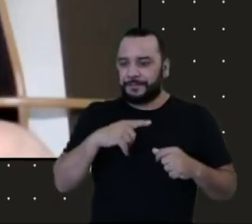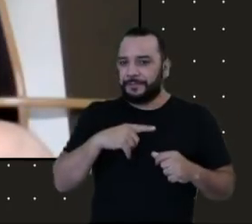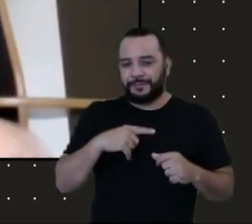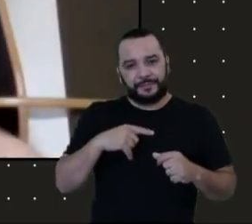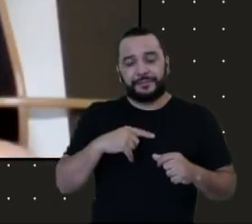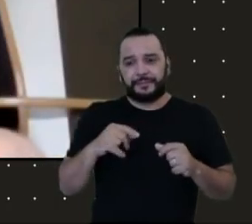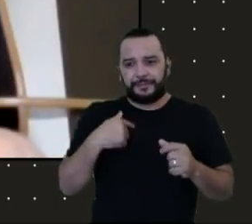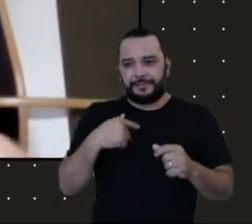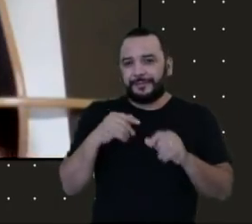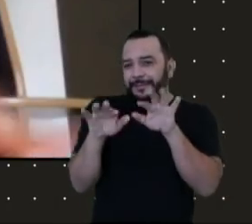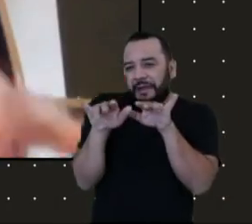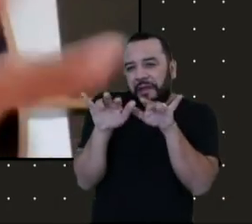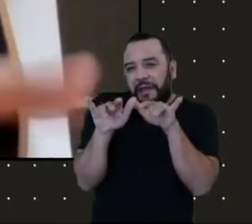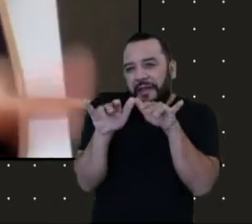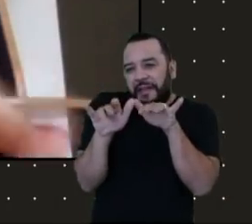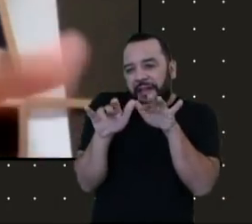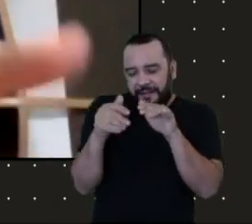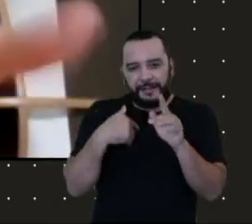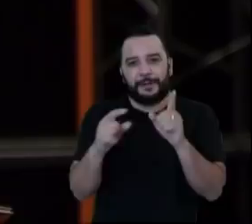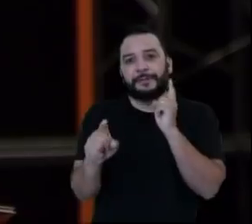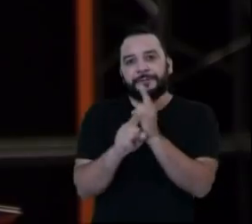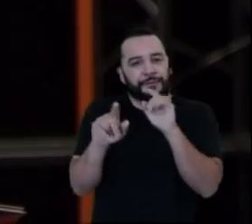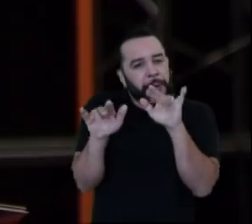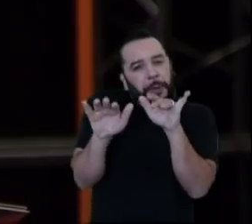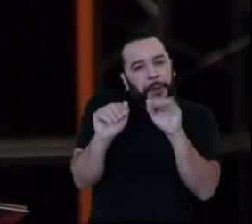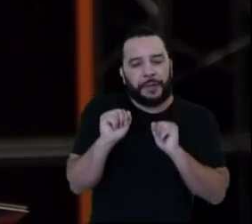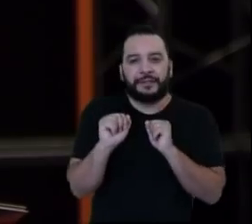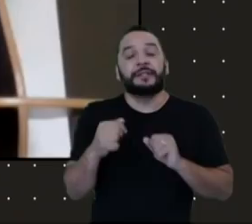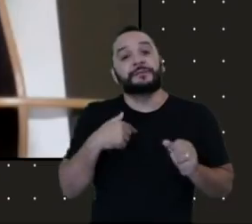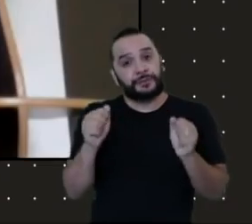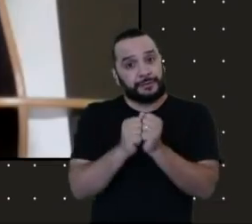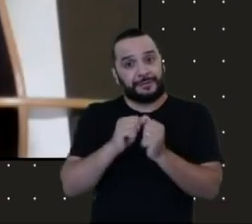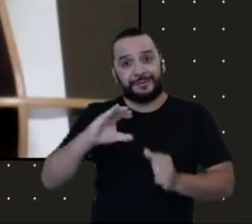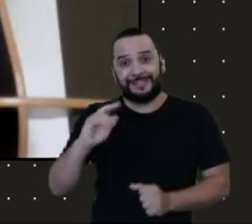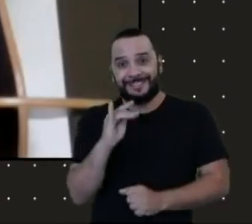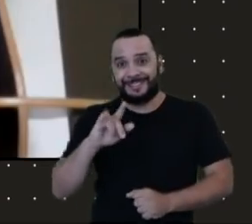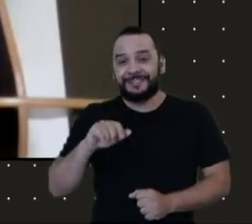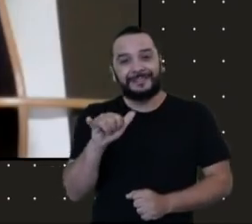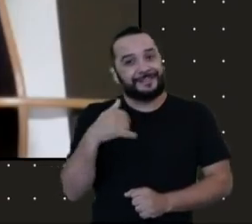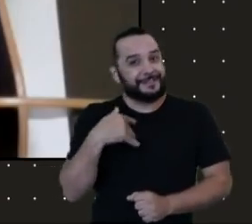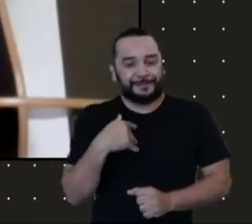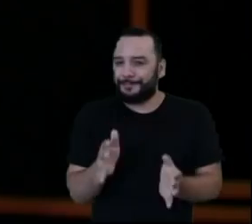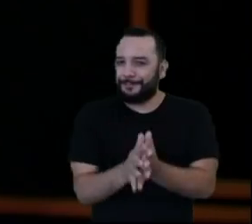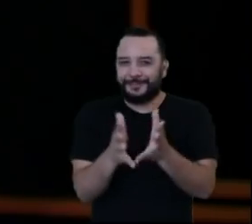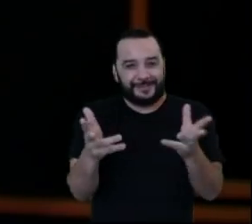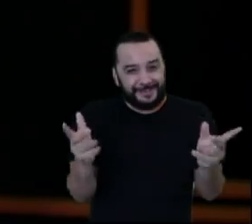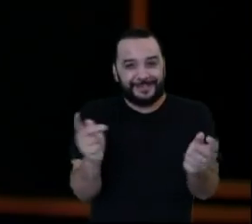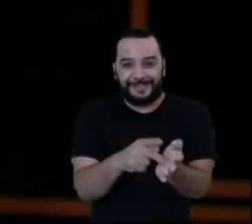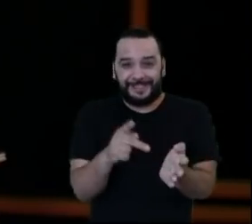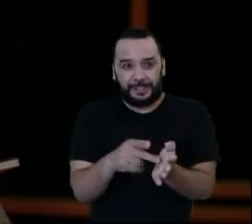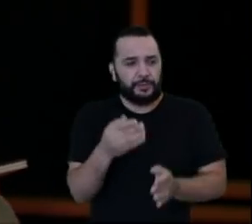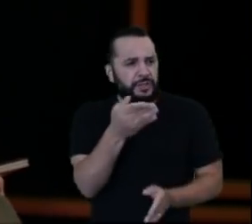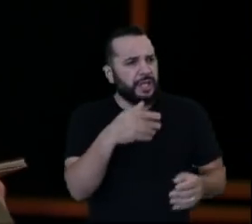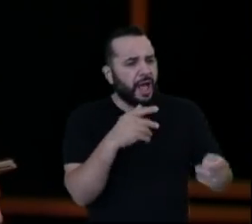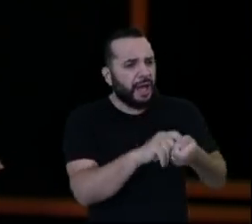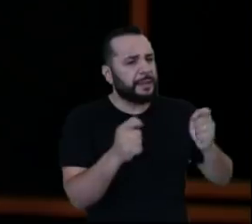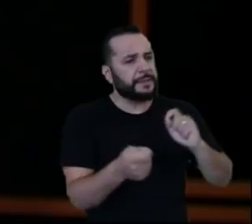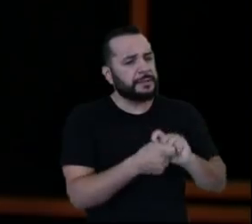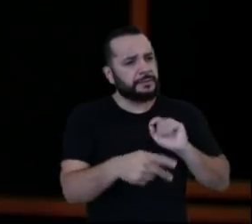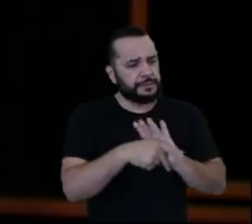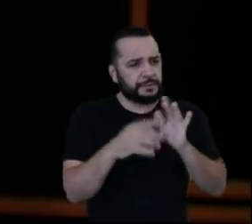com veneno, sabe? Então ela era meio Lucrécia Borgia da época, assim, e que eu também fiz no teatro, né? Lucrécia Borgia,